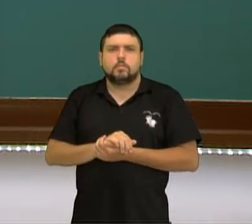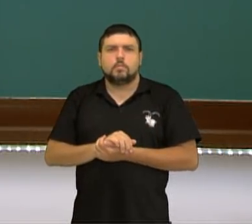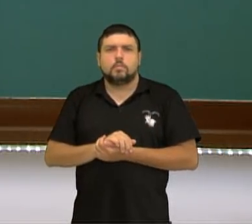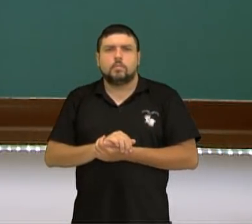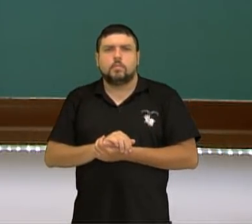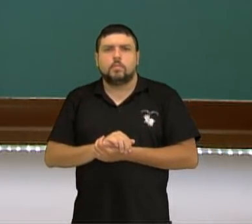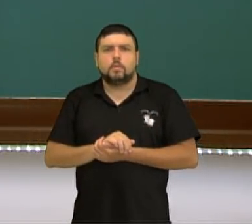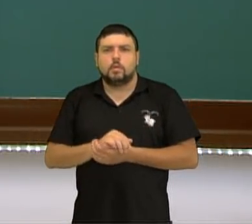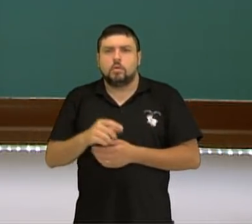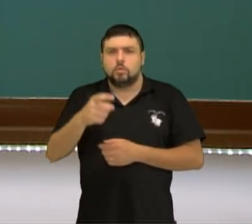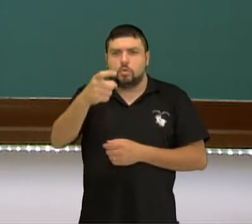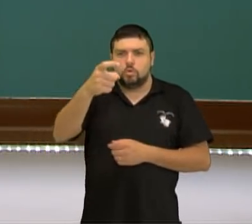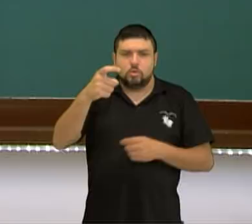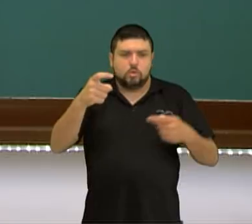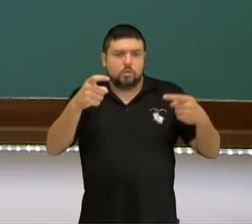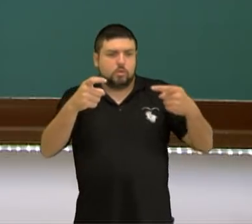do x,